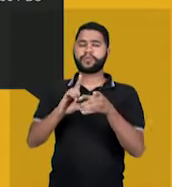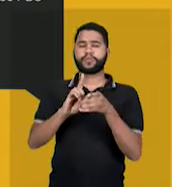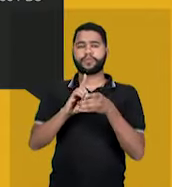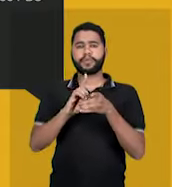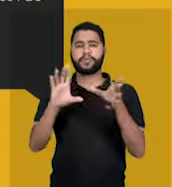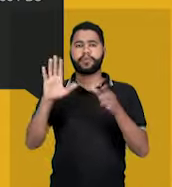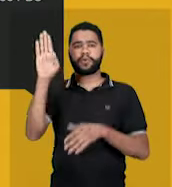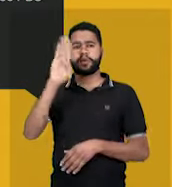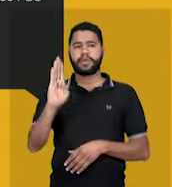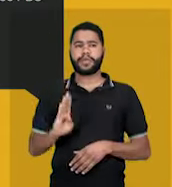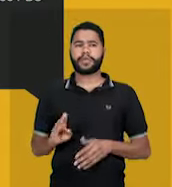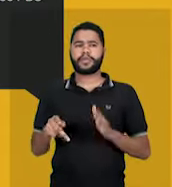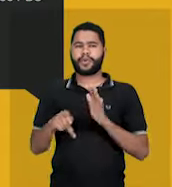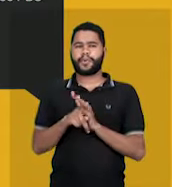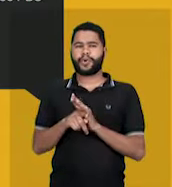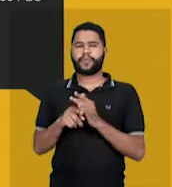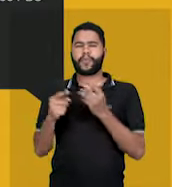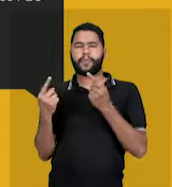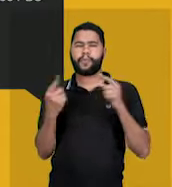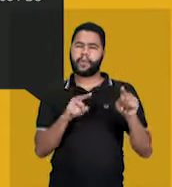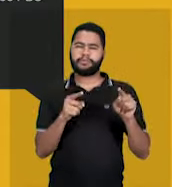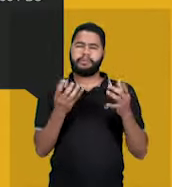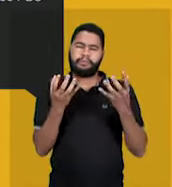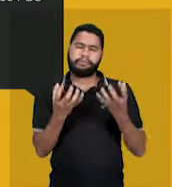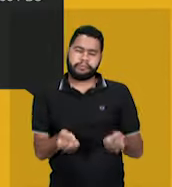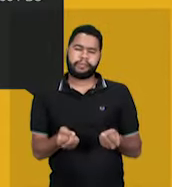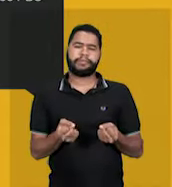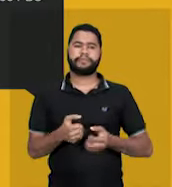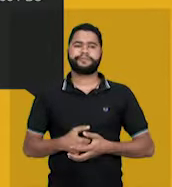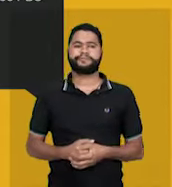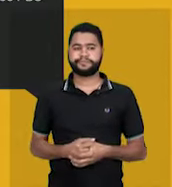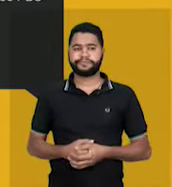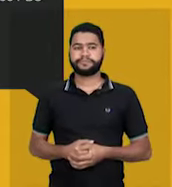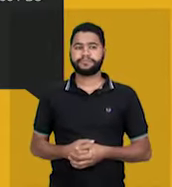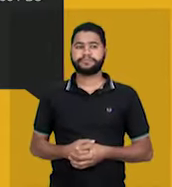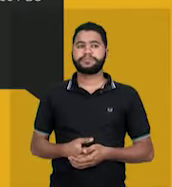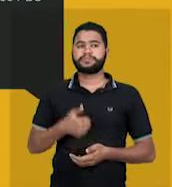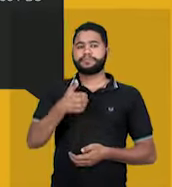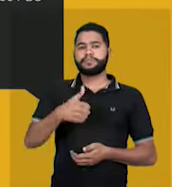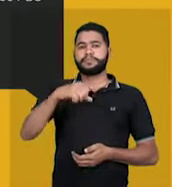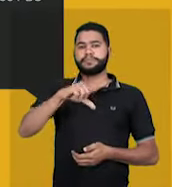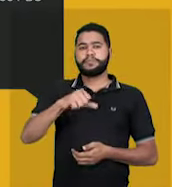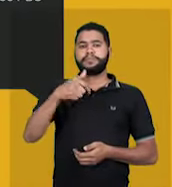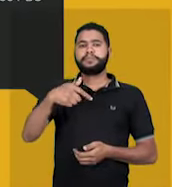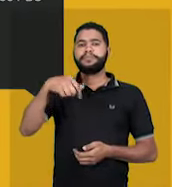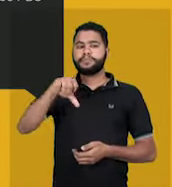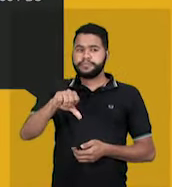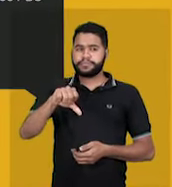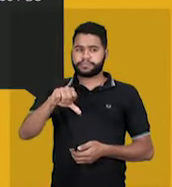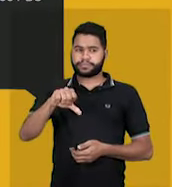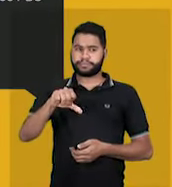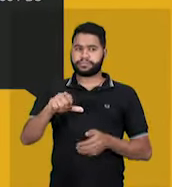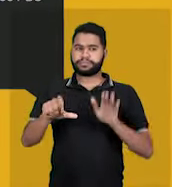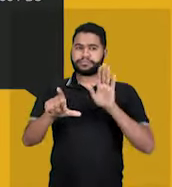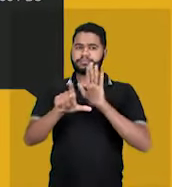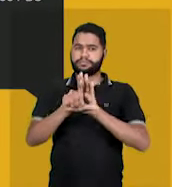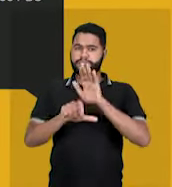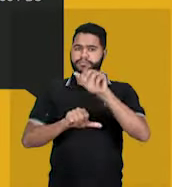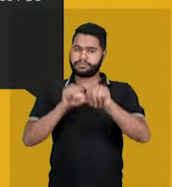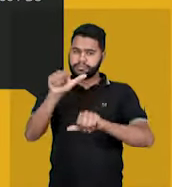chamado oposição consentida, para dar os ares democráticos. Em 1979, a lei é